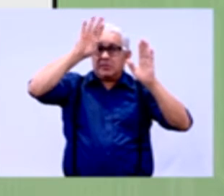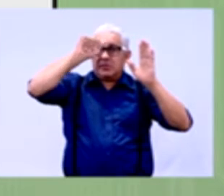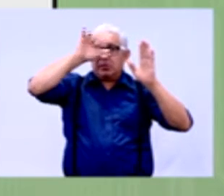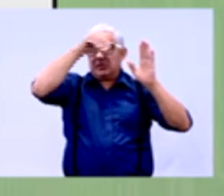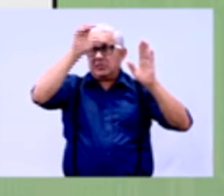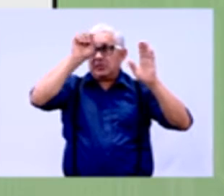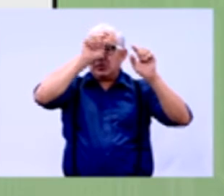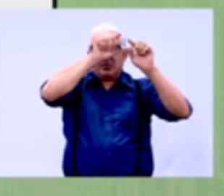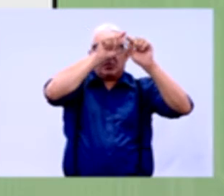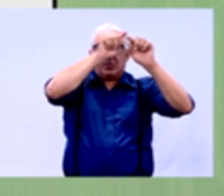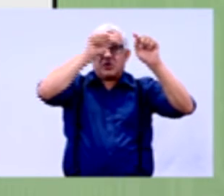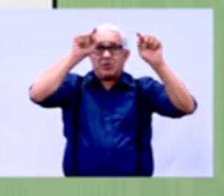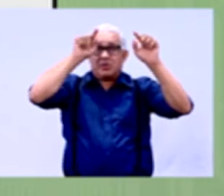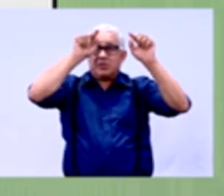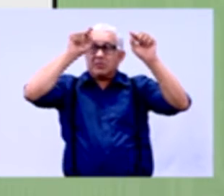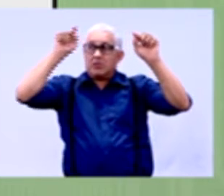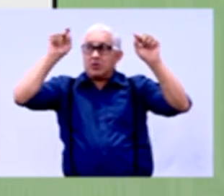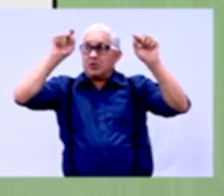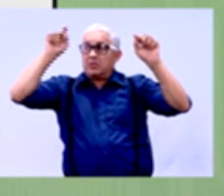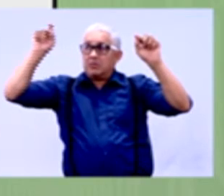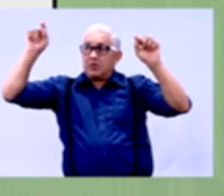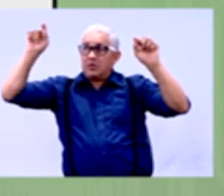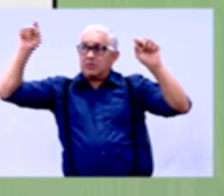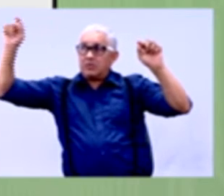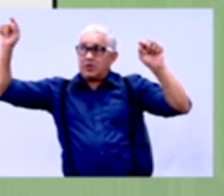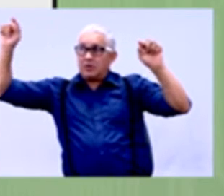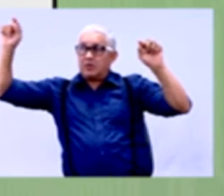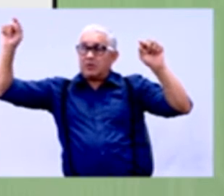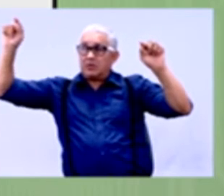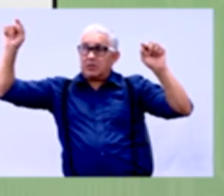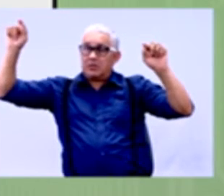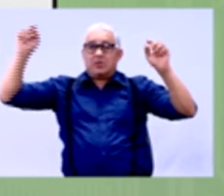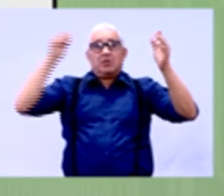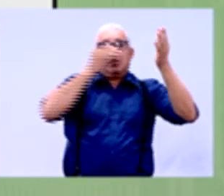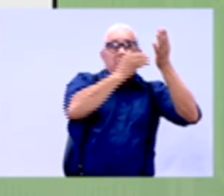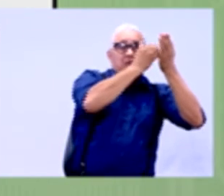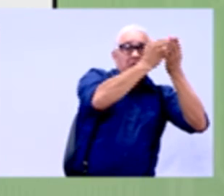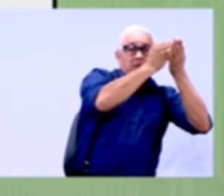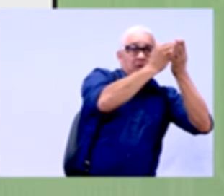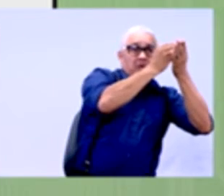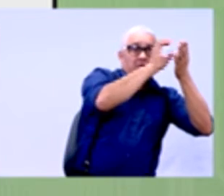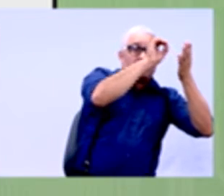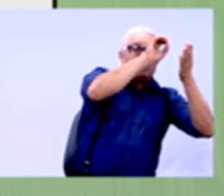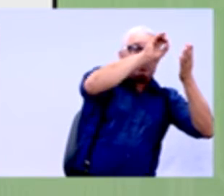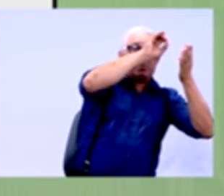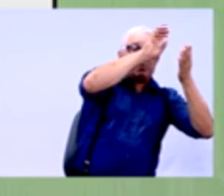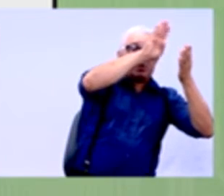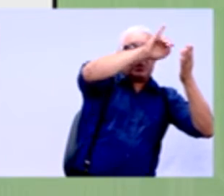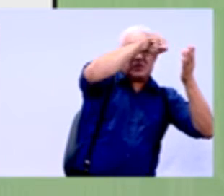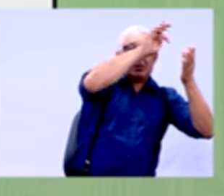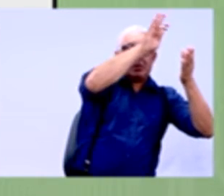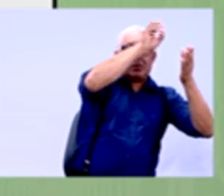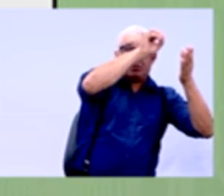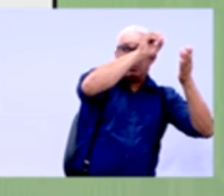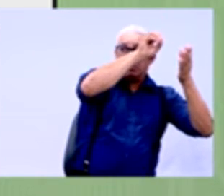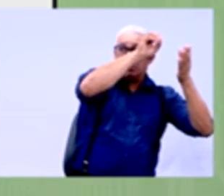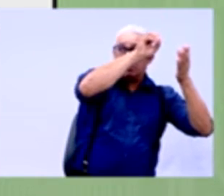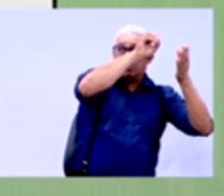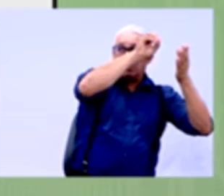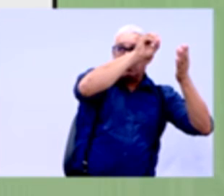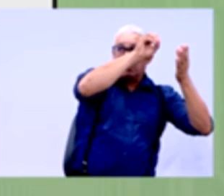se origina aonde o objeto vai ser instanciado. Então, aqui o